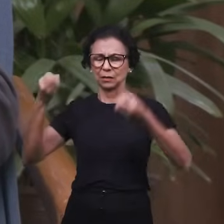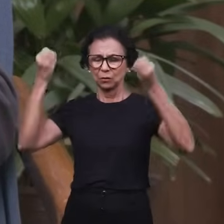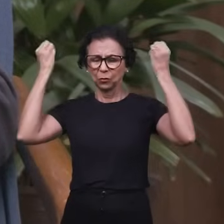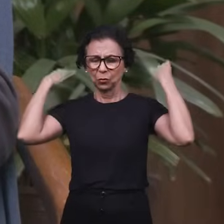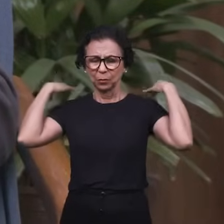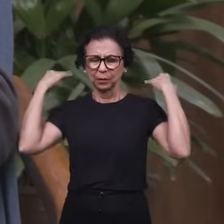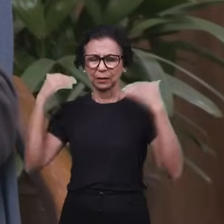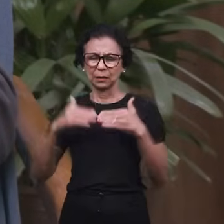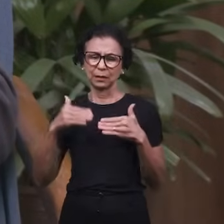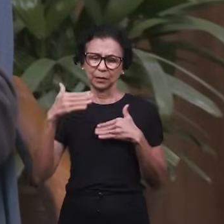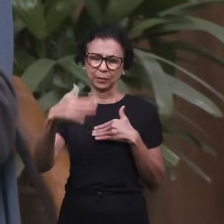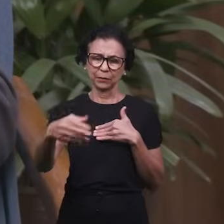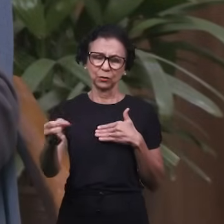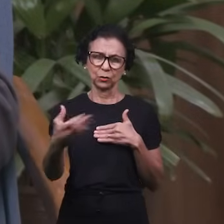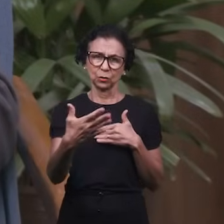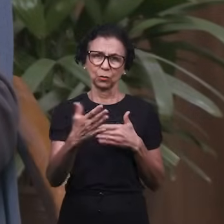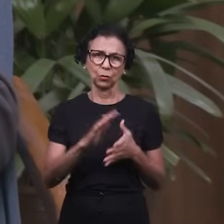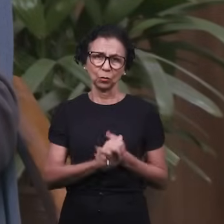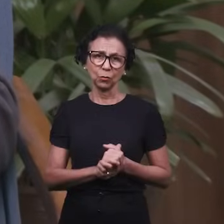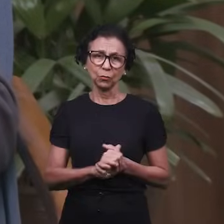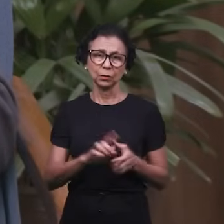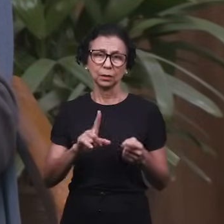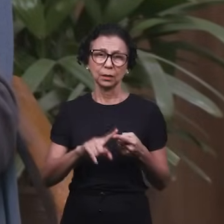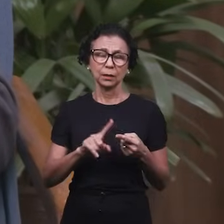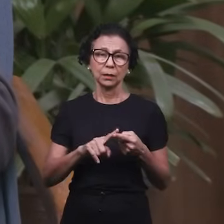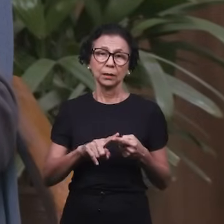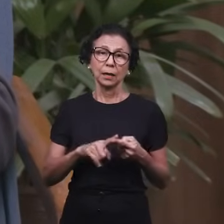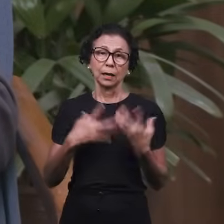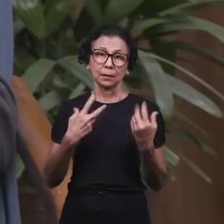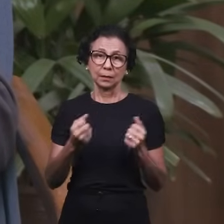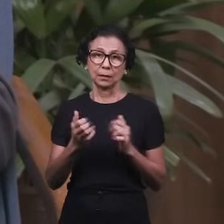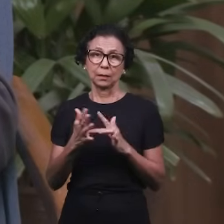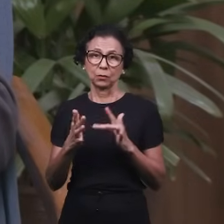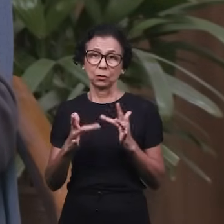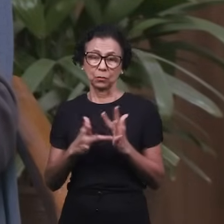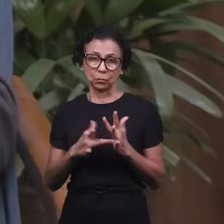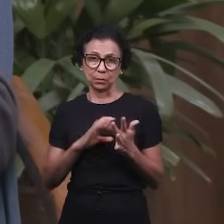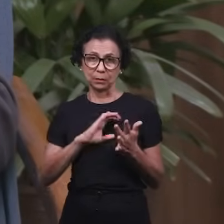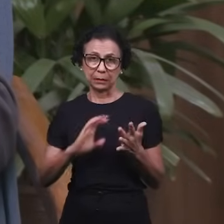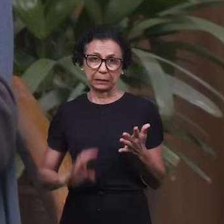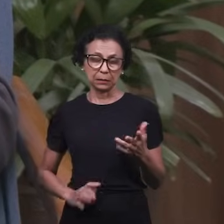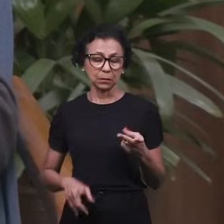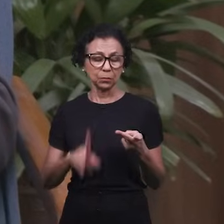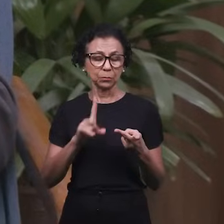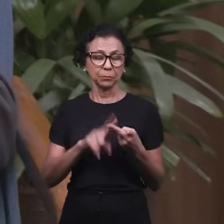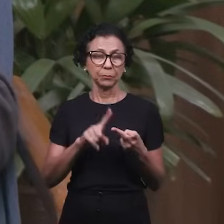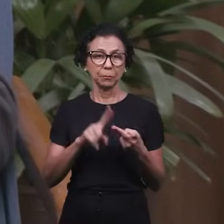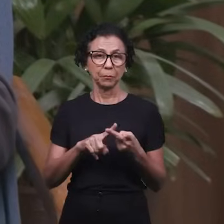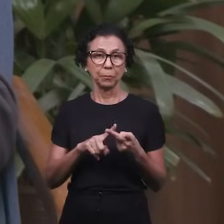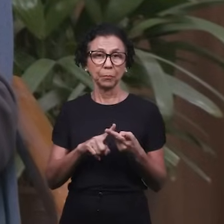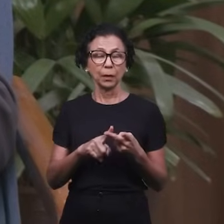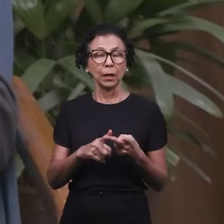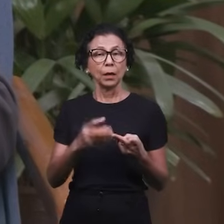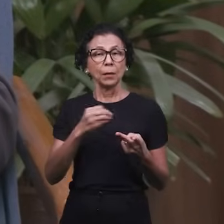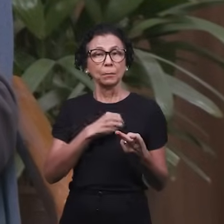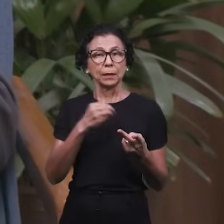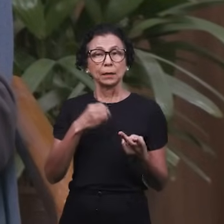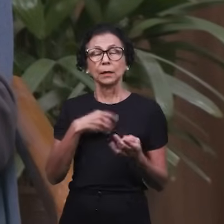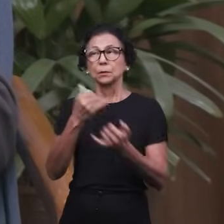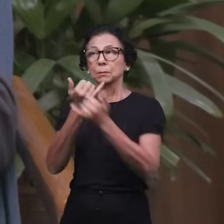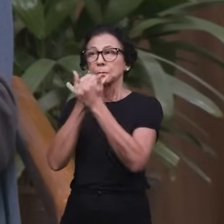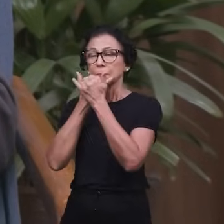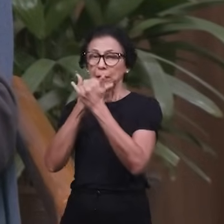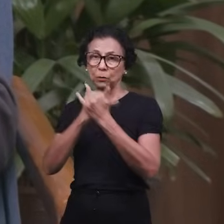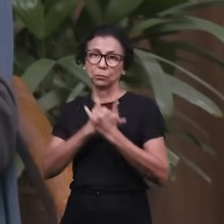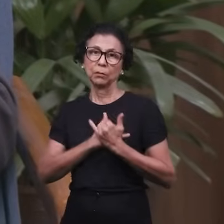Jesus Cristo, ter os pecados perdoados, o que dá ao homem a condição de entrar na presença de Deus, porque não